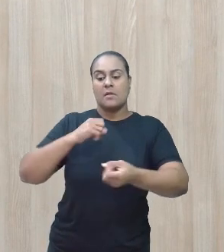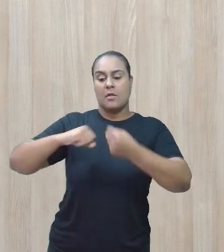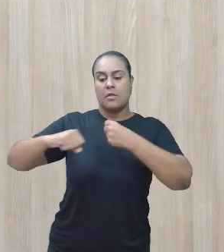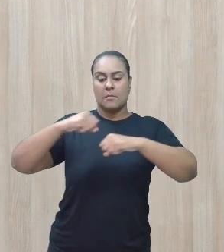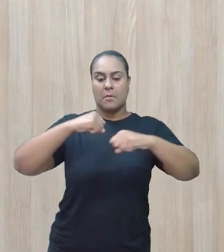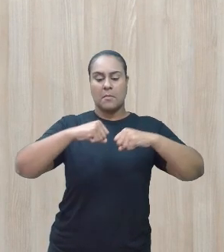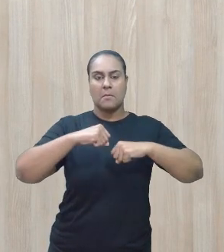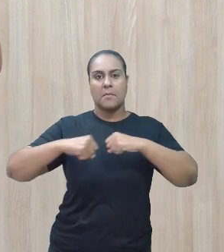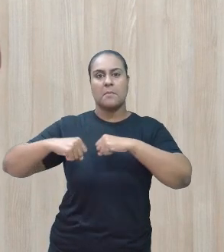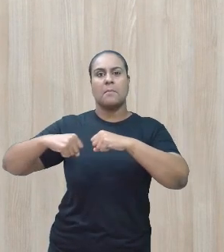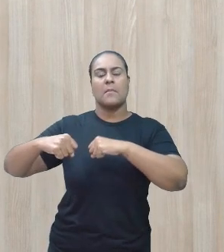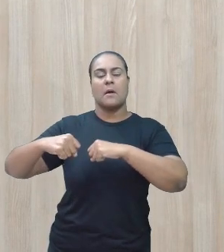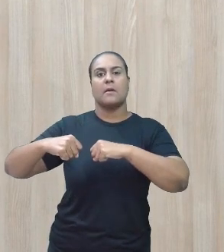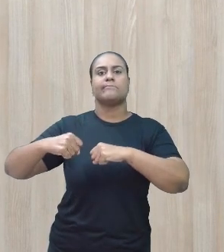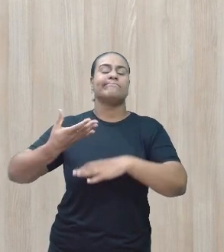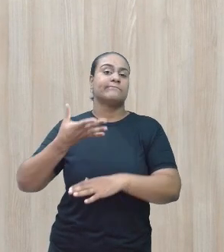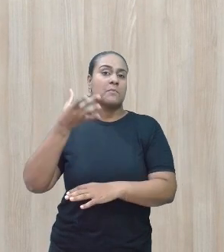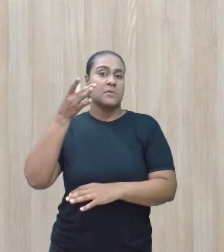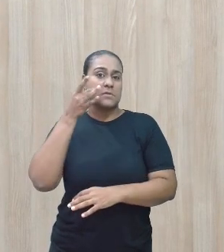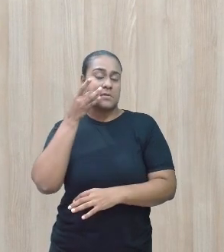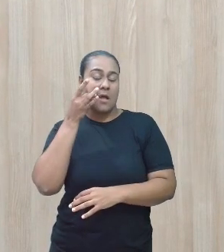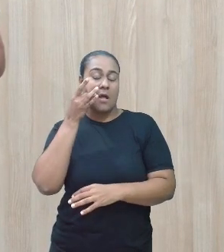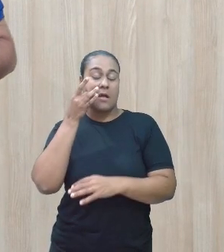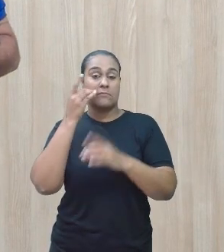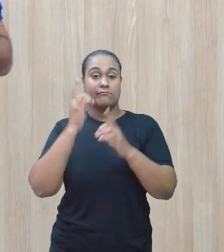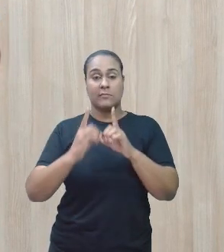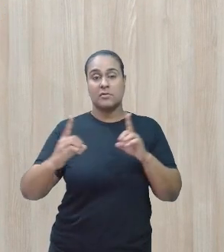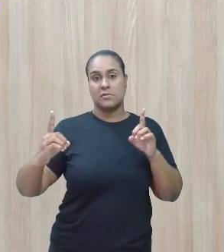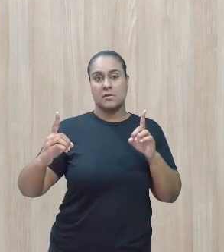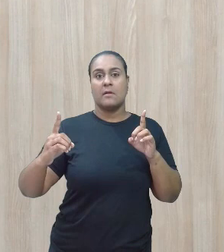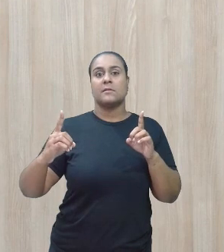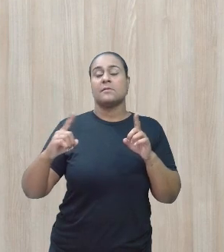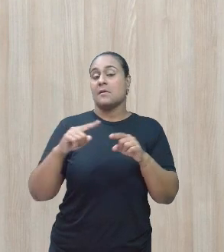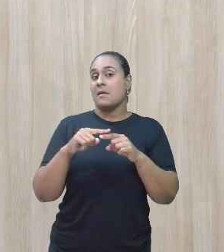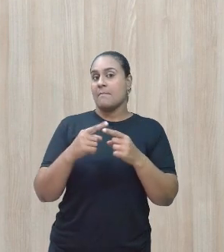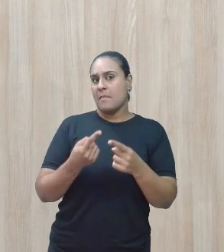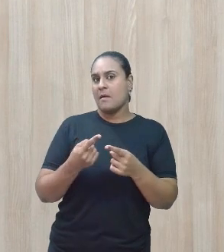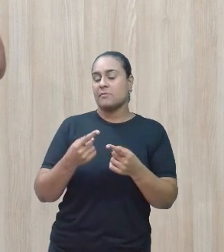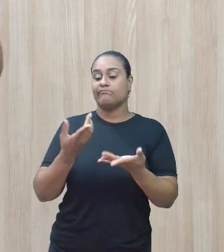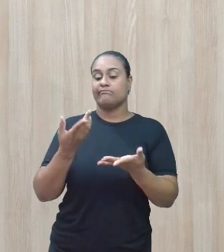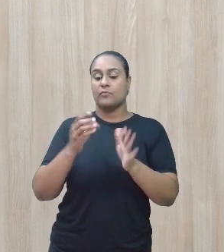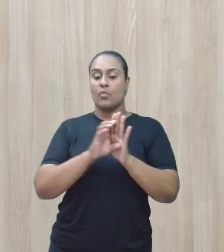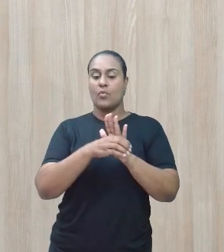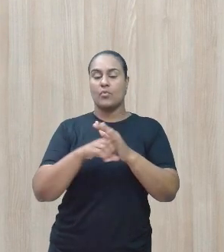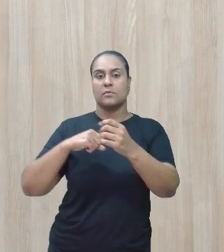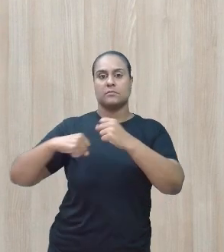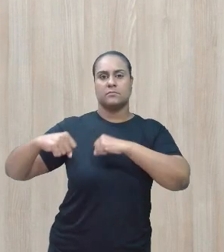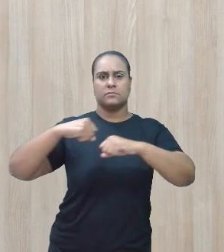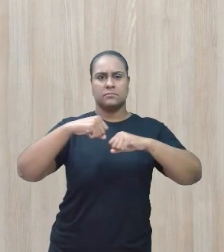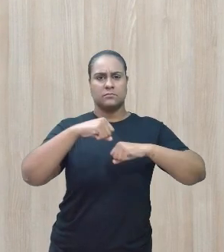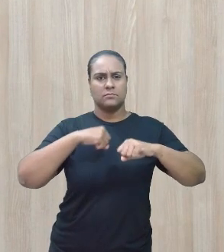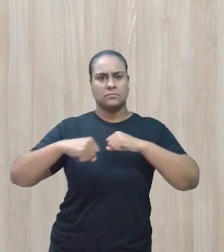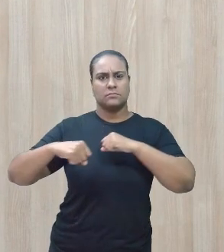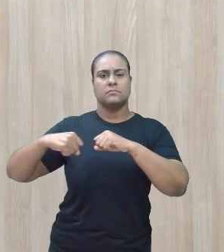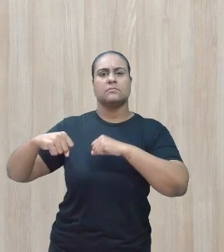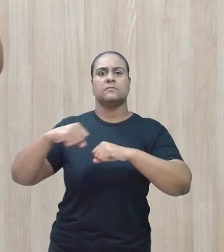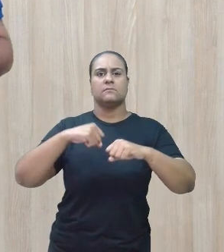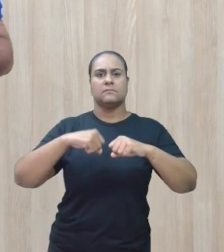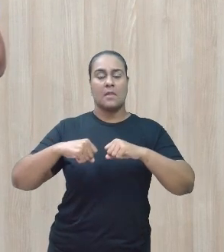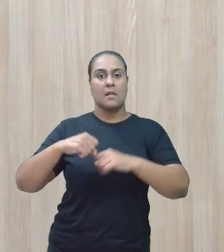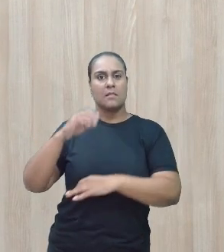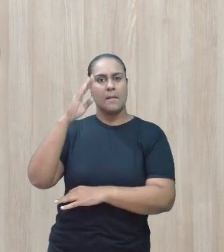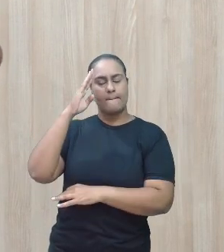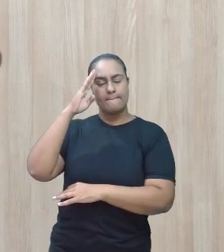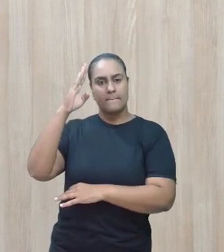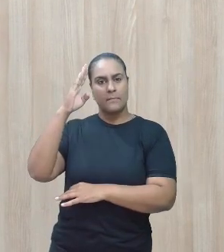estudantes, seja no presencial, seja à distância, mas que o conceito debatido ele seja colocado em primeiro plano, né?